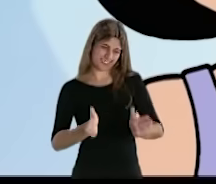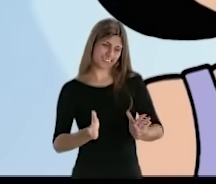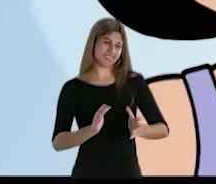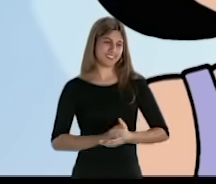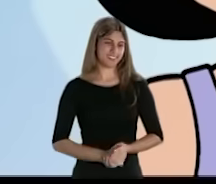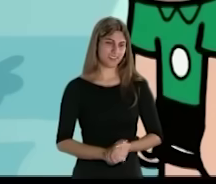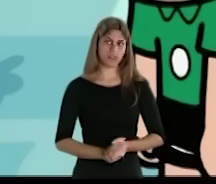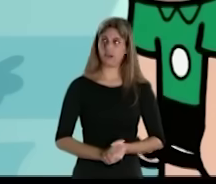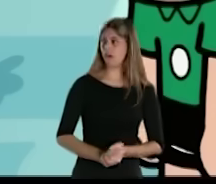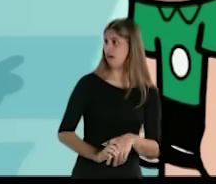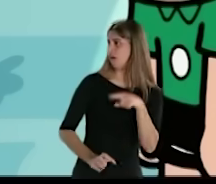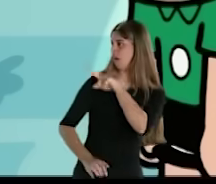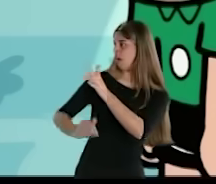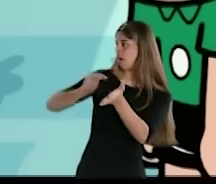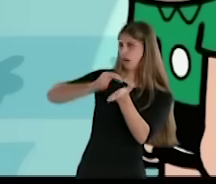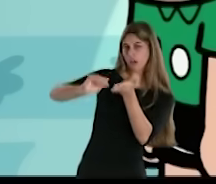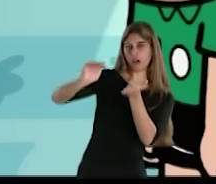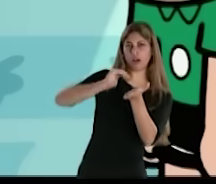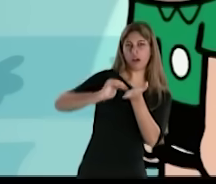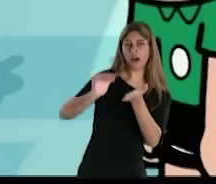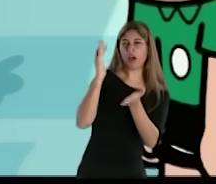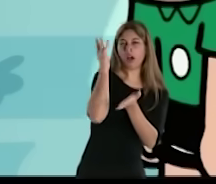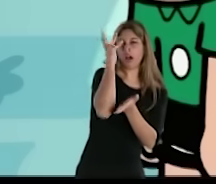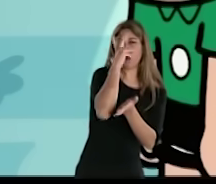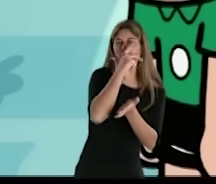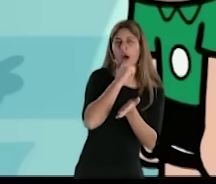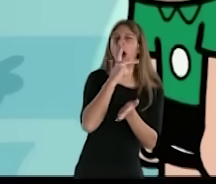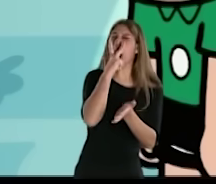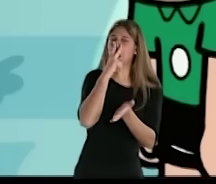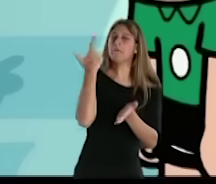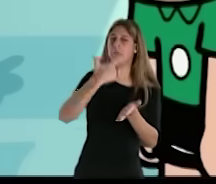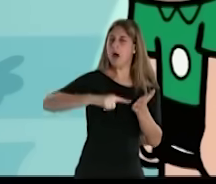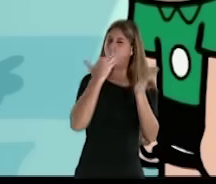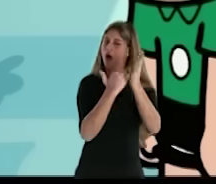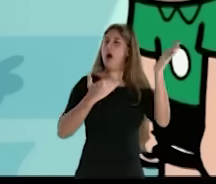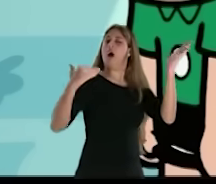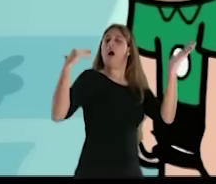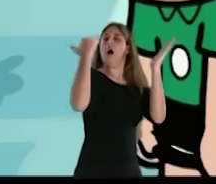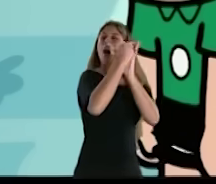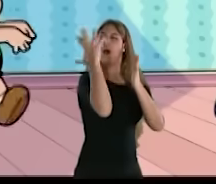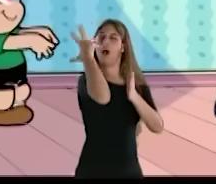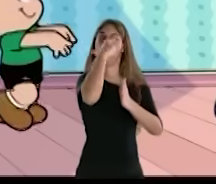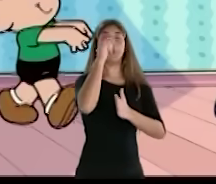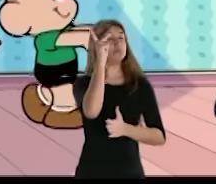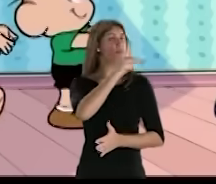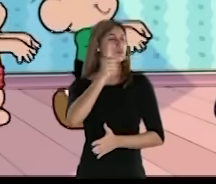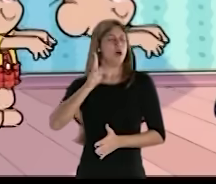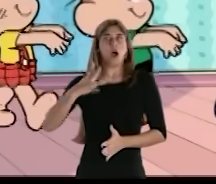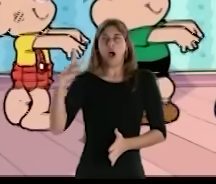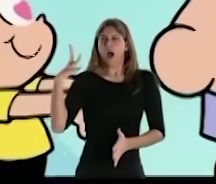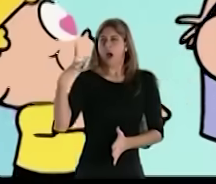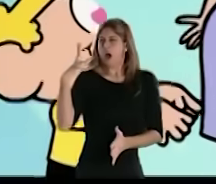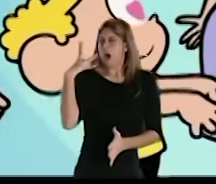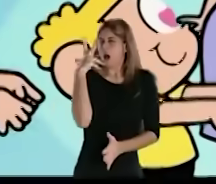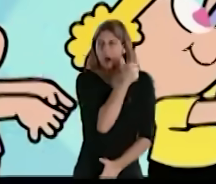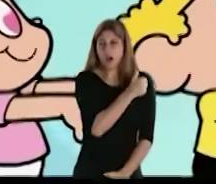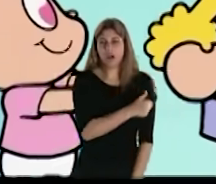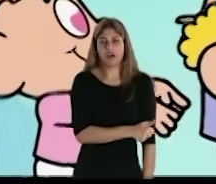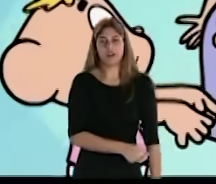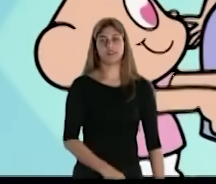matriculados. Se a recepcionista é assim, imagina a Senhorita Biju. Podem entrar agora.